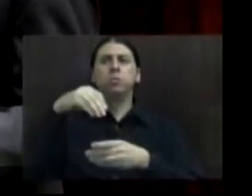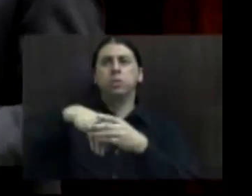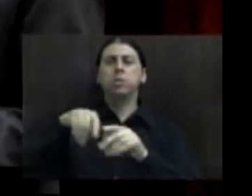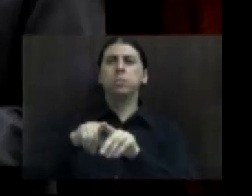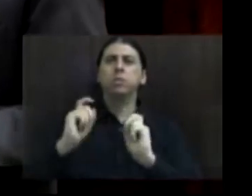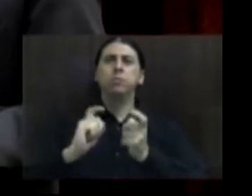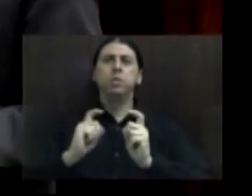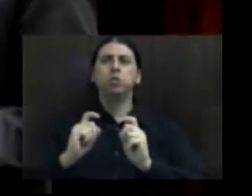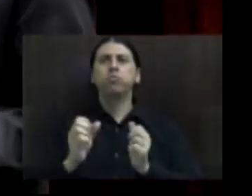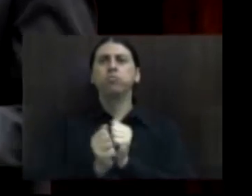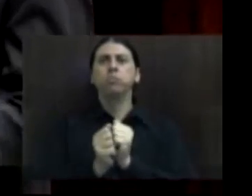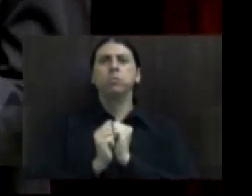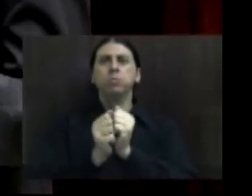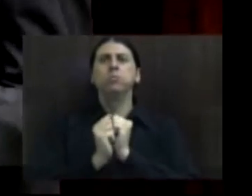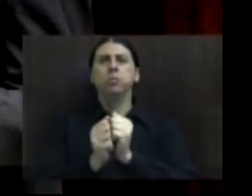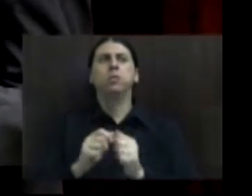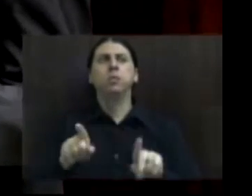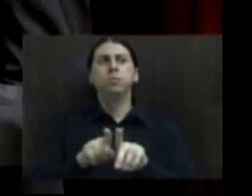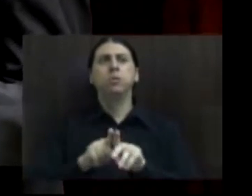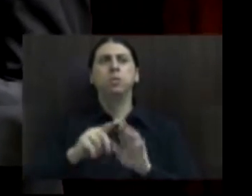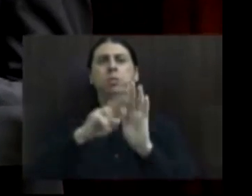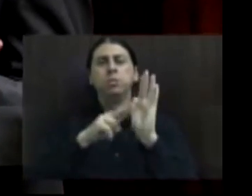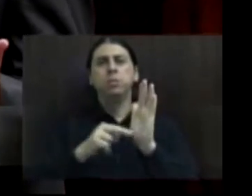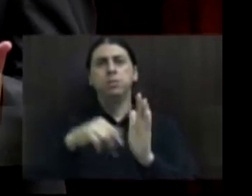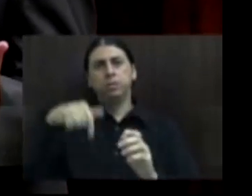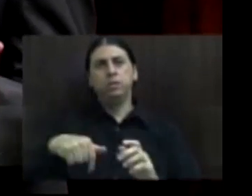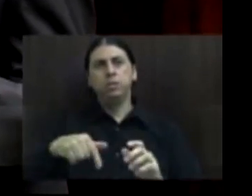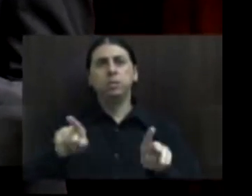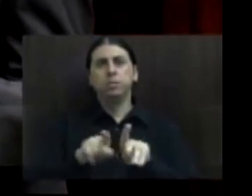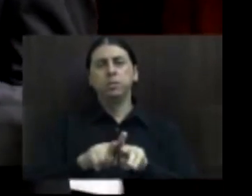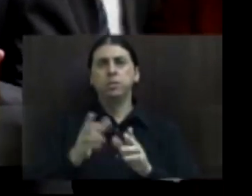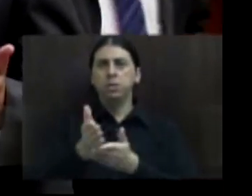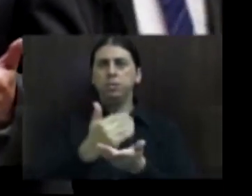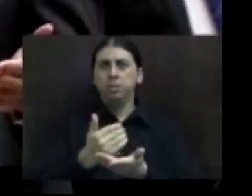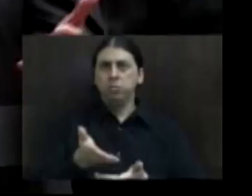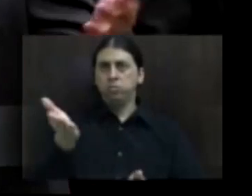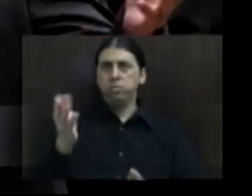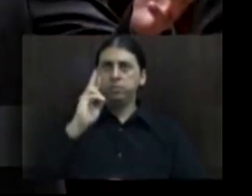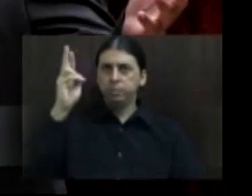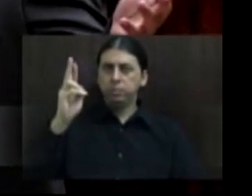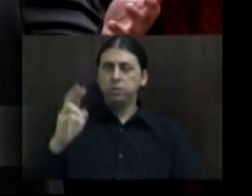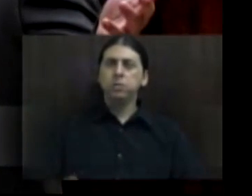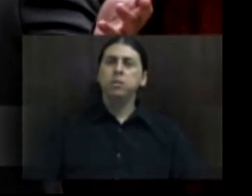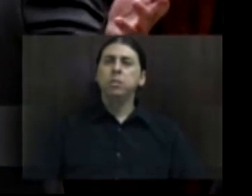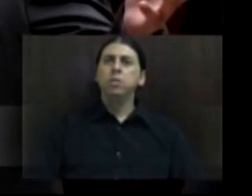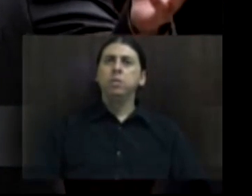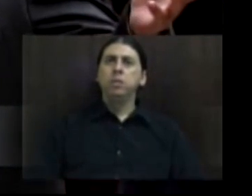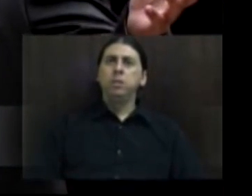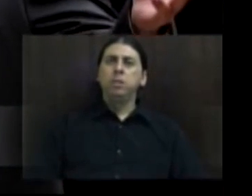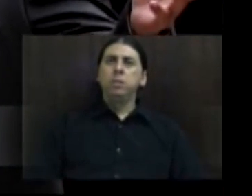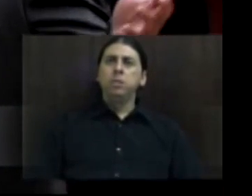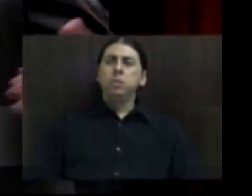debate interno de maneira que vou lamentar aqui registrando nessa nesse meu aparte a vossa excelência a ausência da de